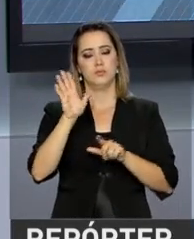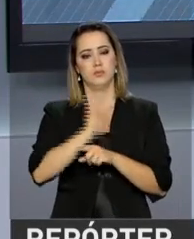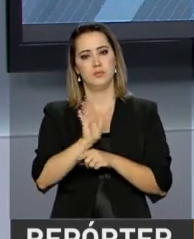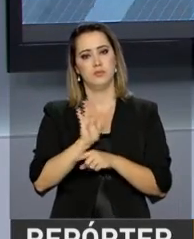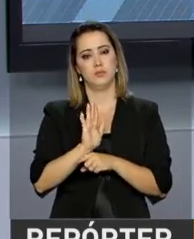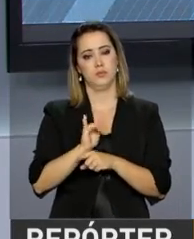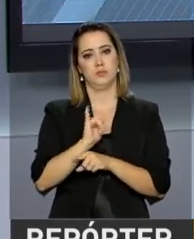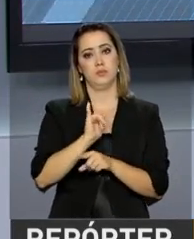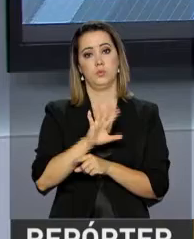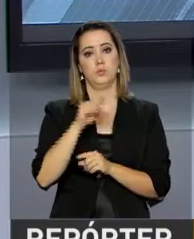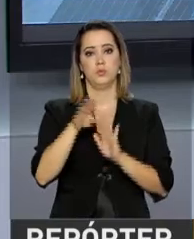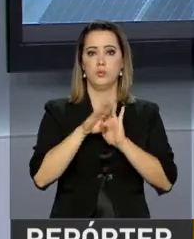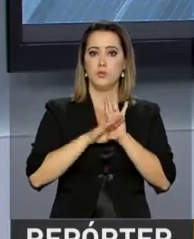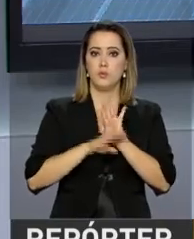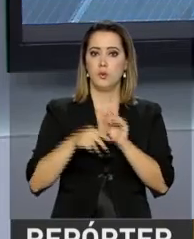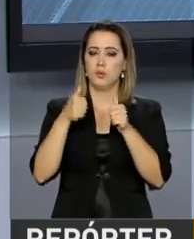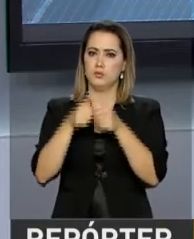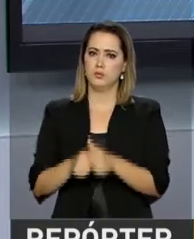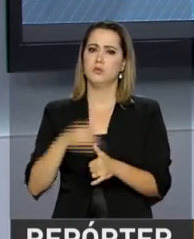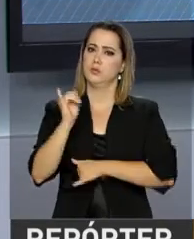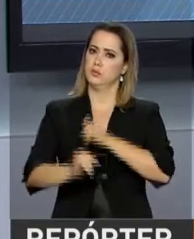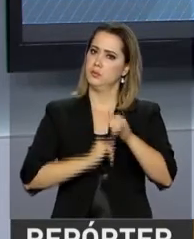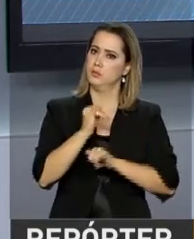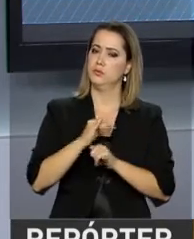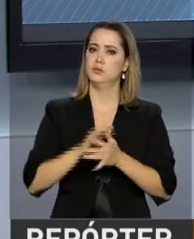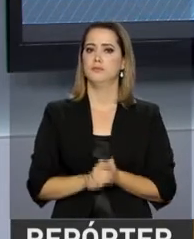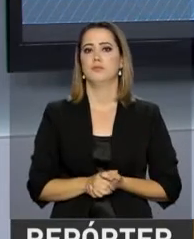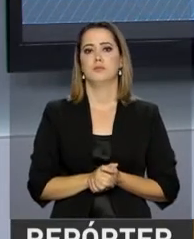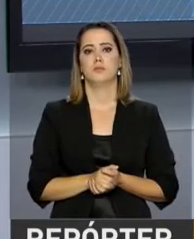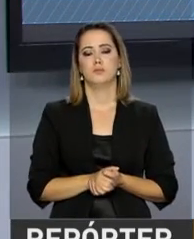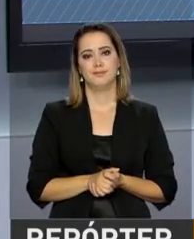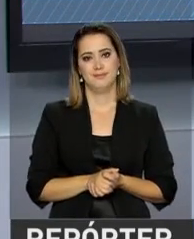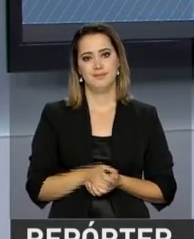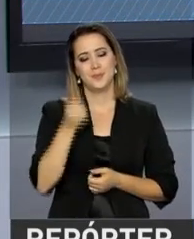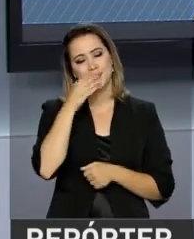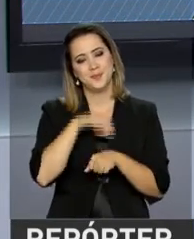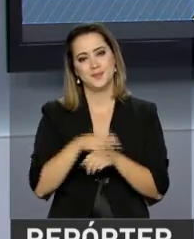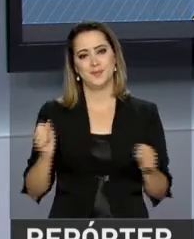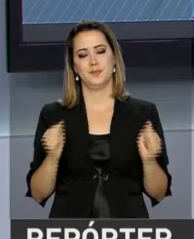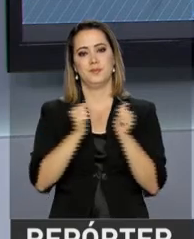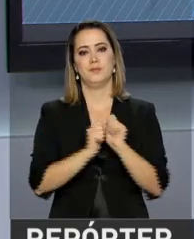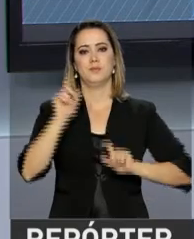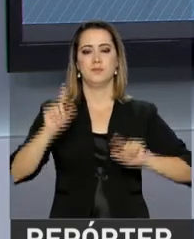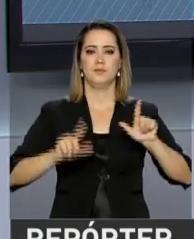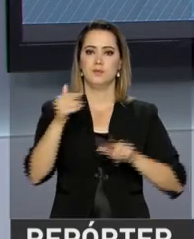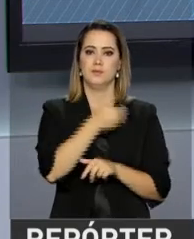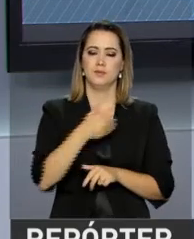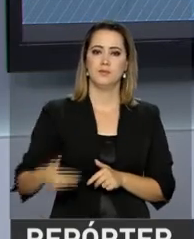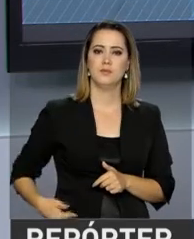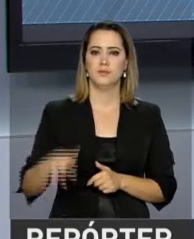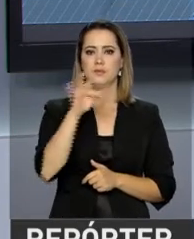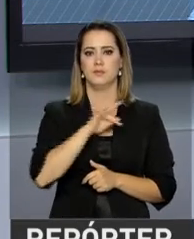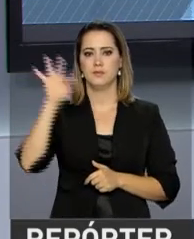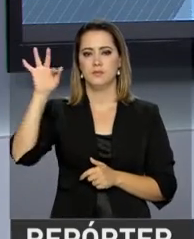reportagens no youtube e toda a nossa programação está disponível na internet boa noite pra você continue com a gente aqui na